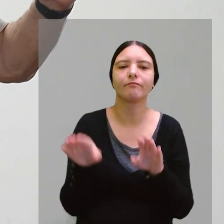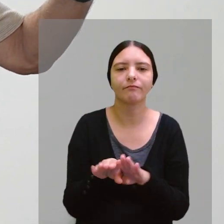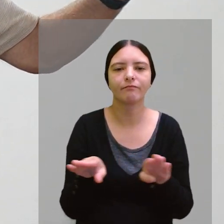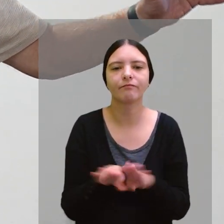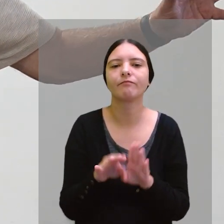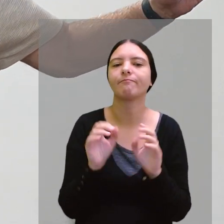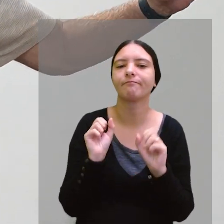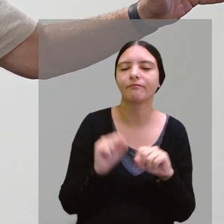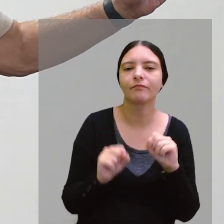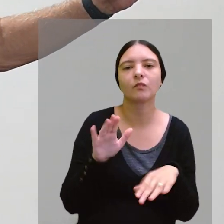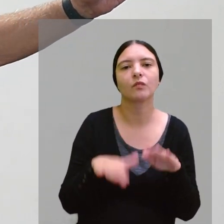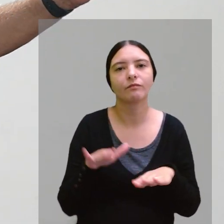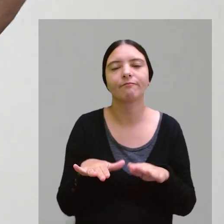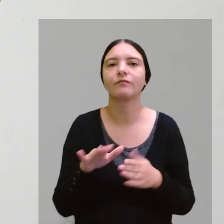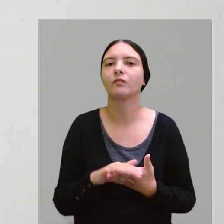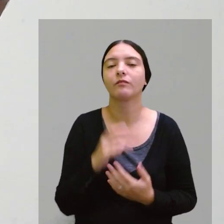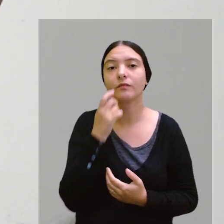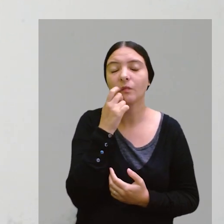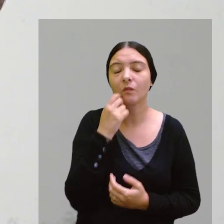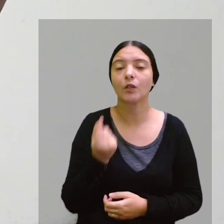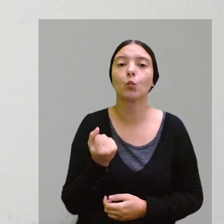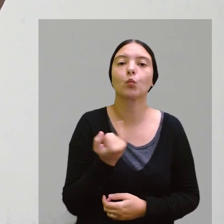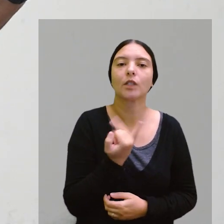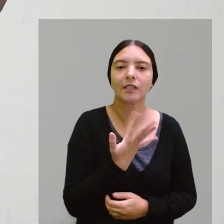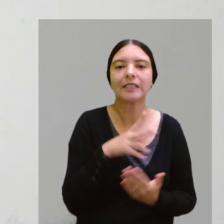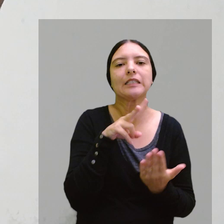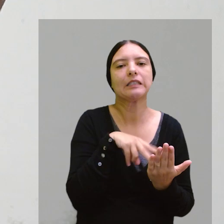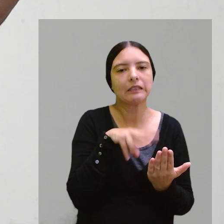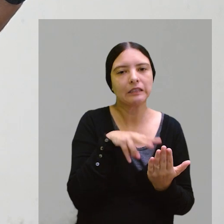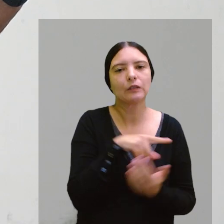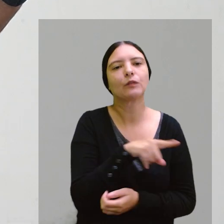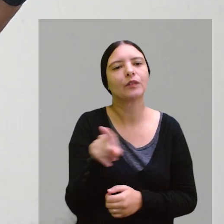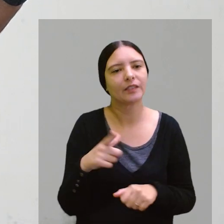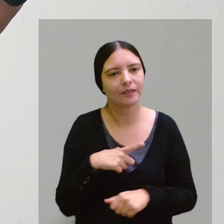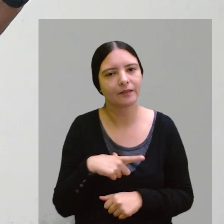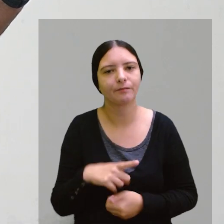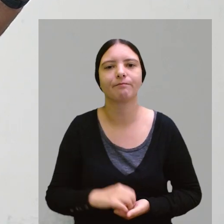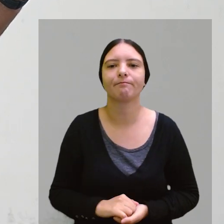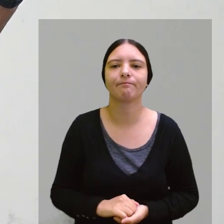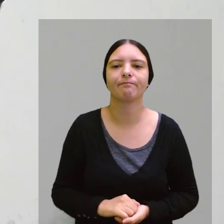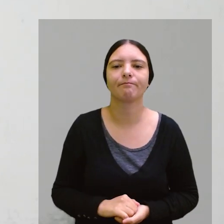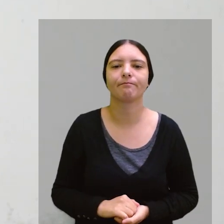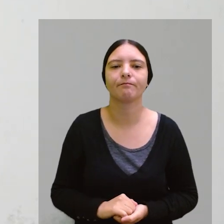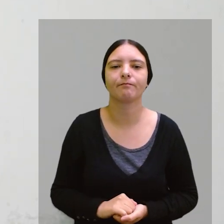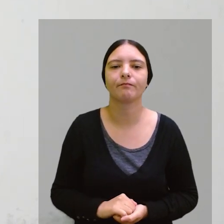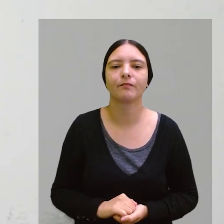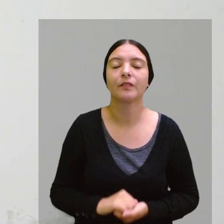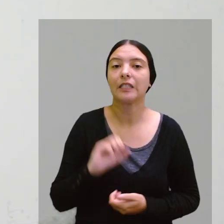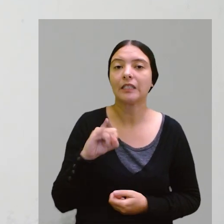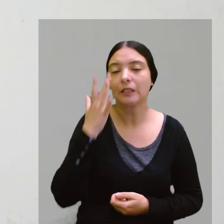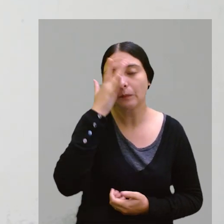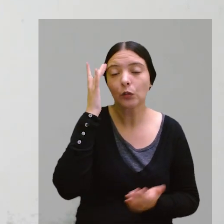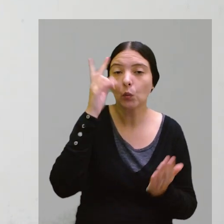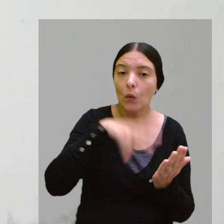crítico depende extremamente da quantidade de leitura que vocês tiveram, tá? Quem lê